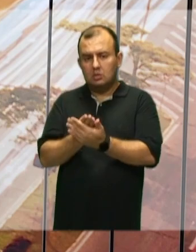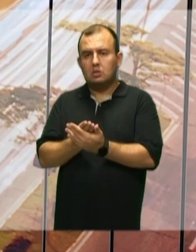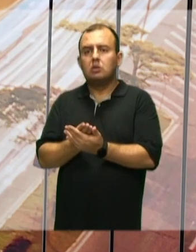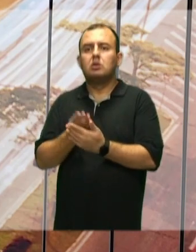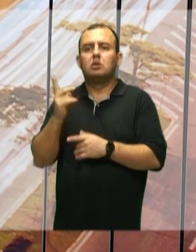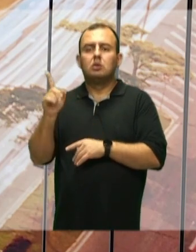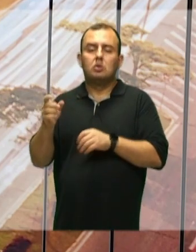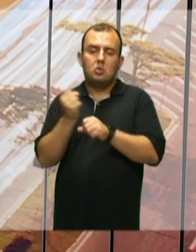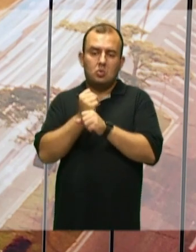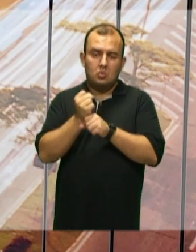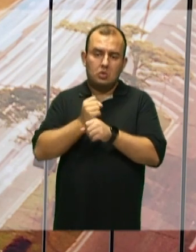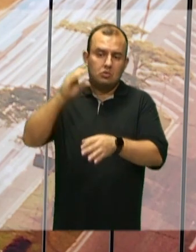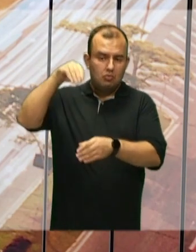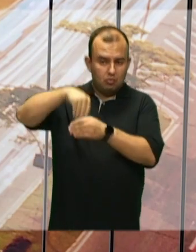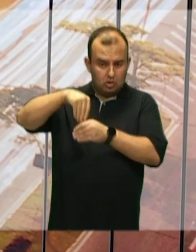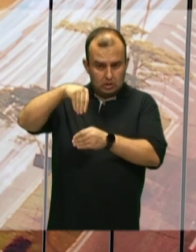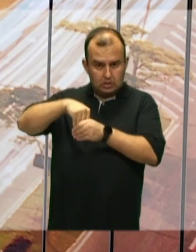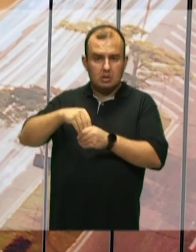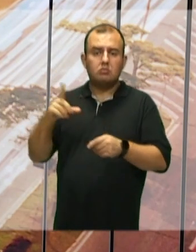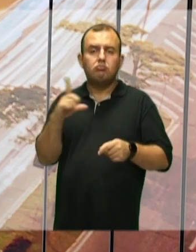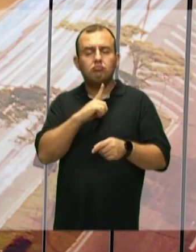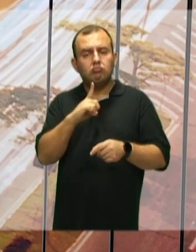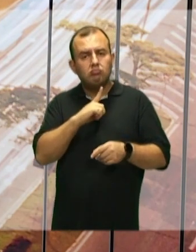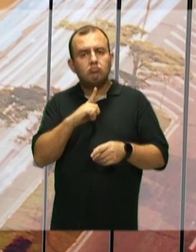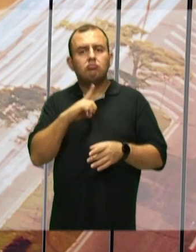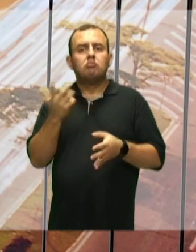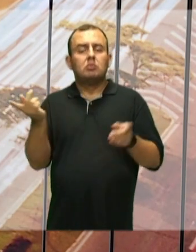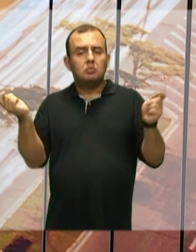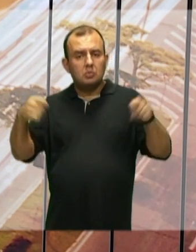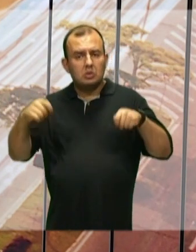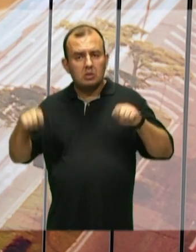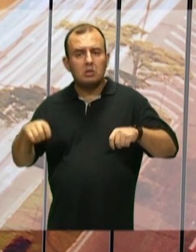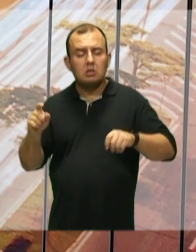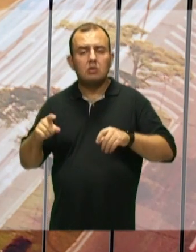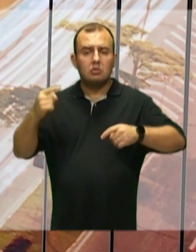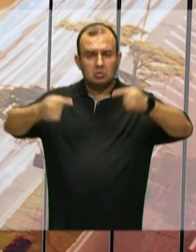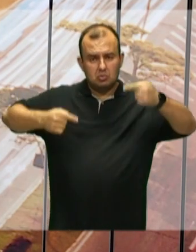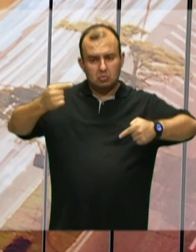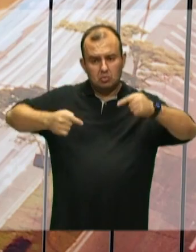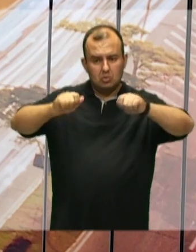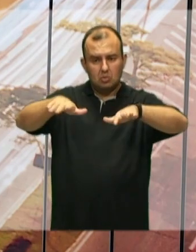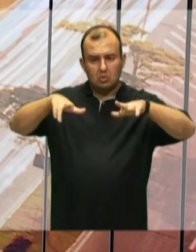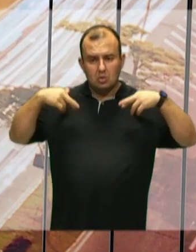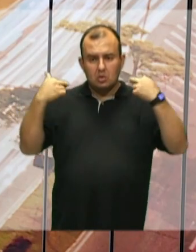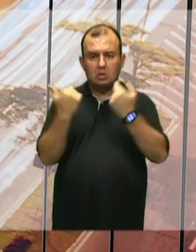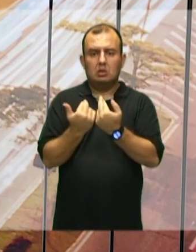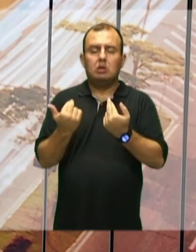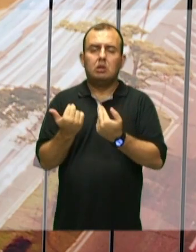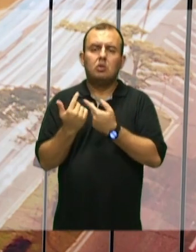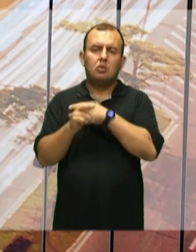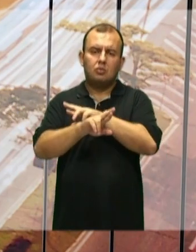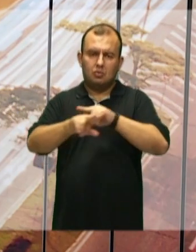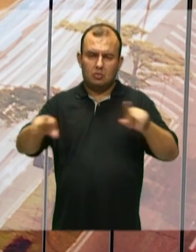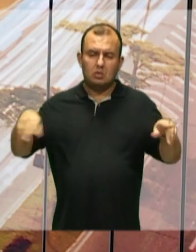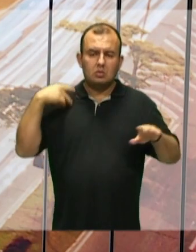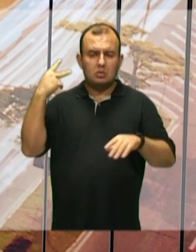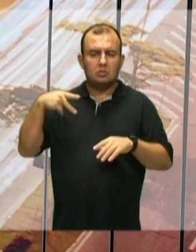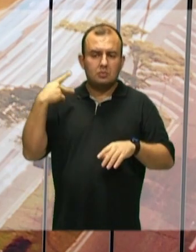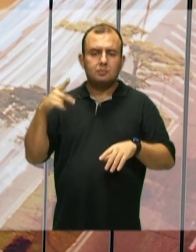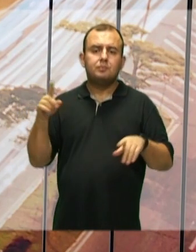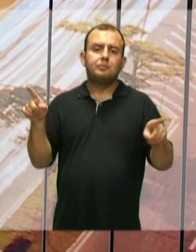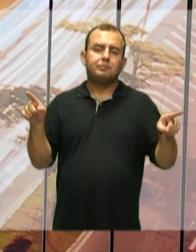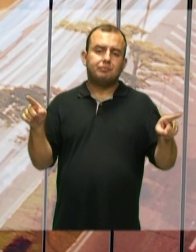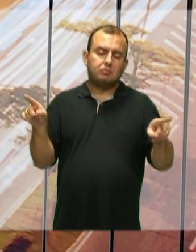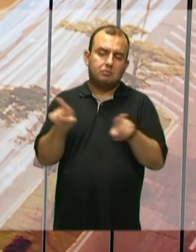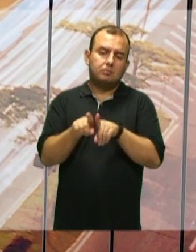ser um ano eleitoral eh a possibilidade que foi até mesmo discutido em plenário por vários vários dos vereadores e dos